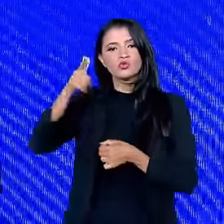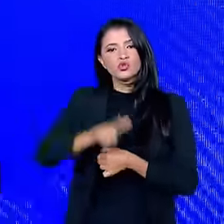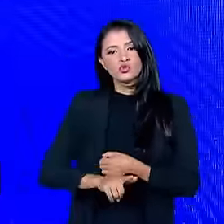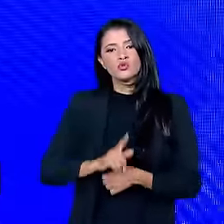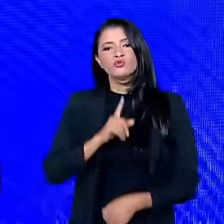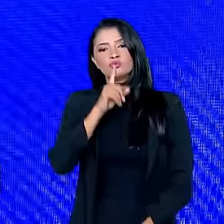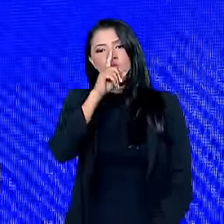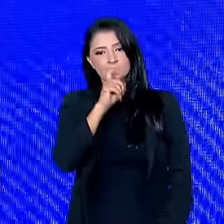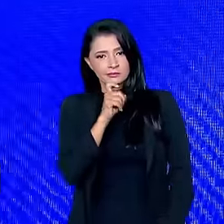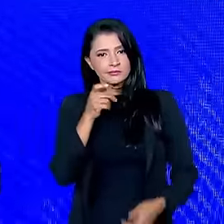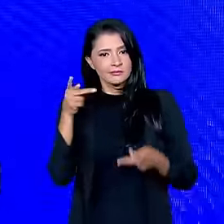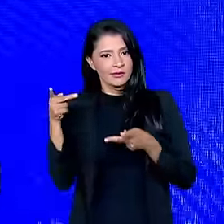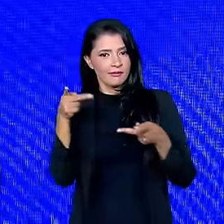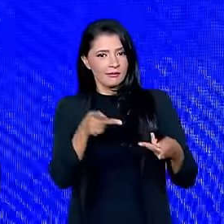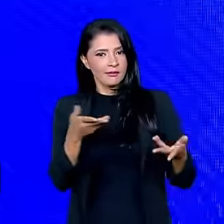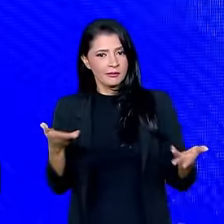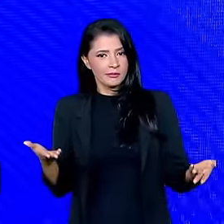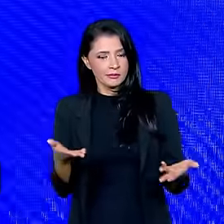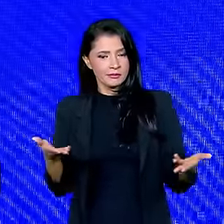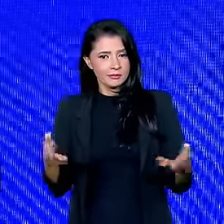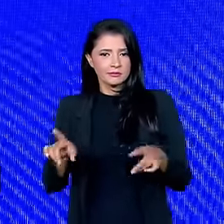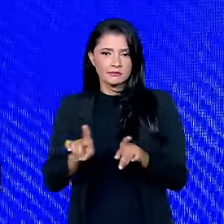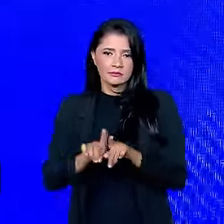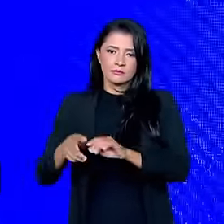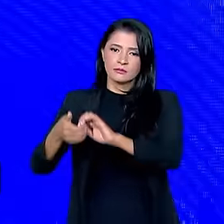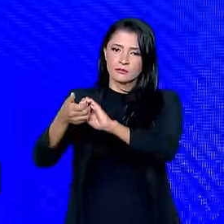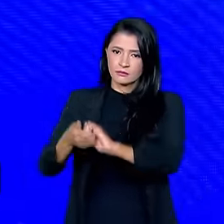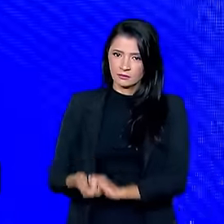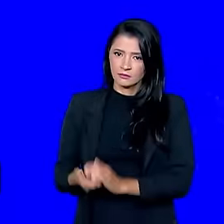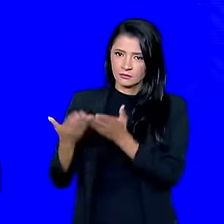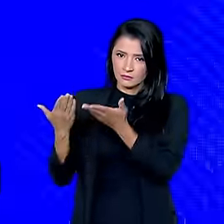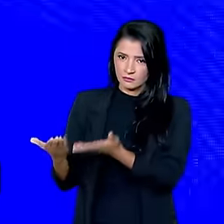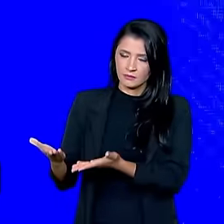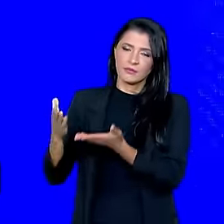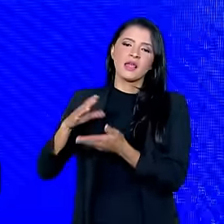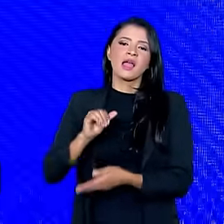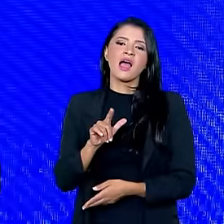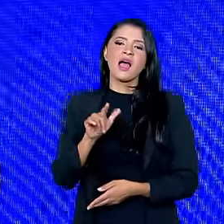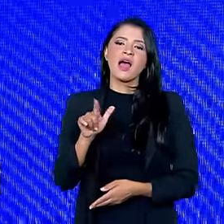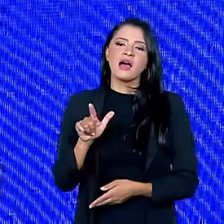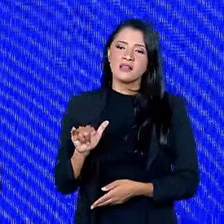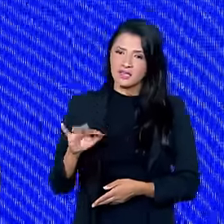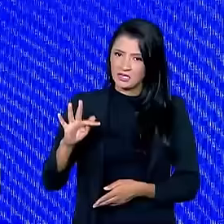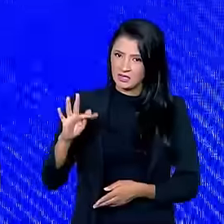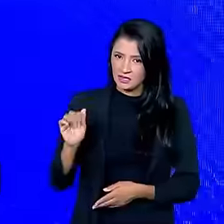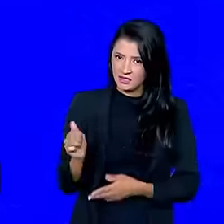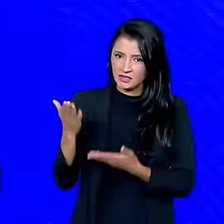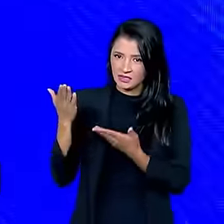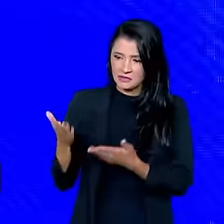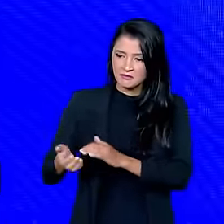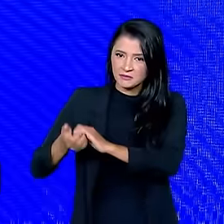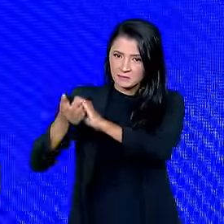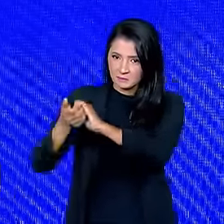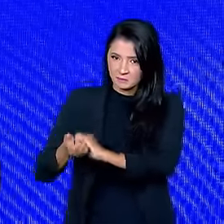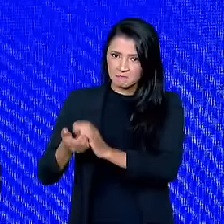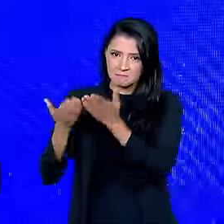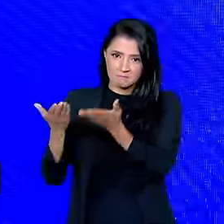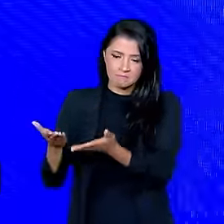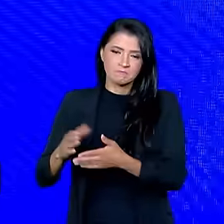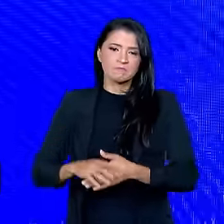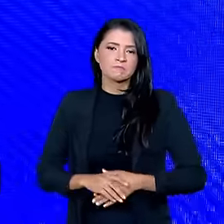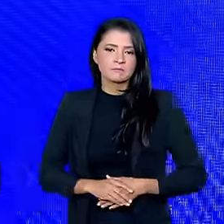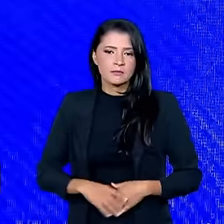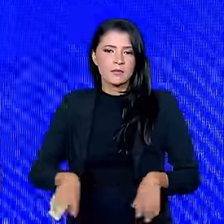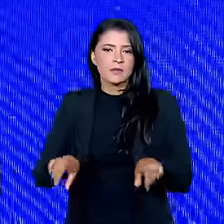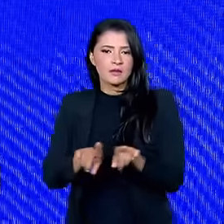Catar. Eu quero cumprimentar o Sheikh Khalifa Bin Jami Al Thani.